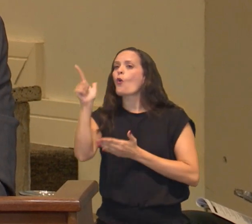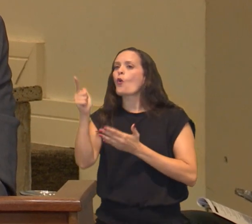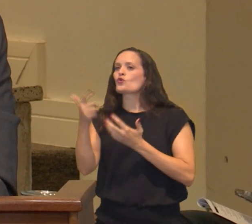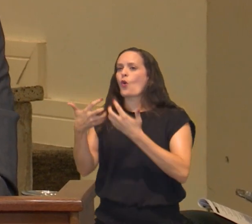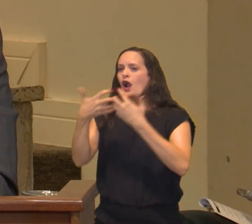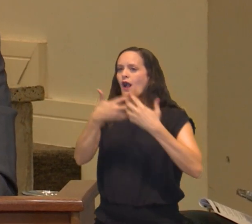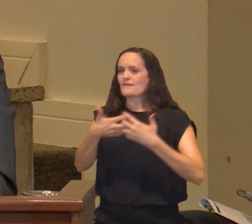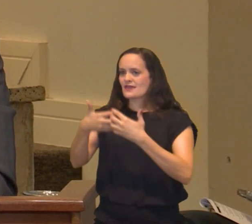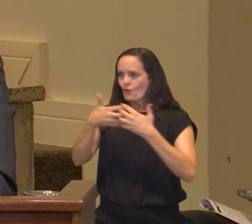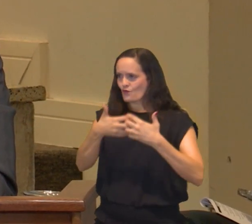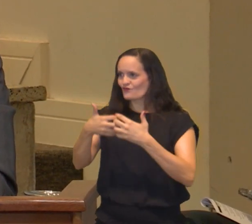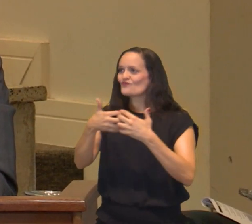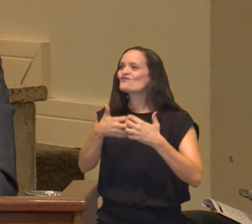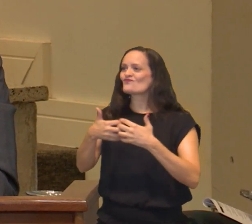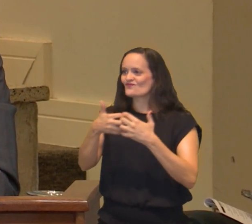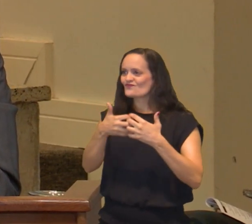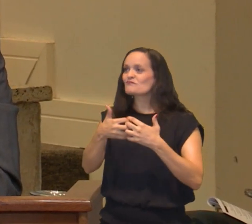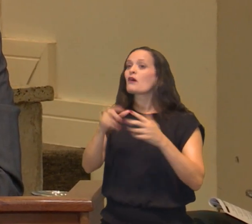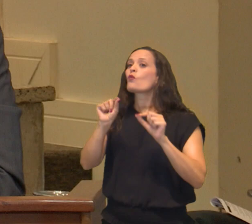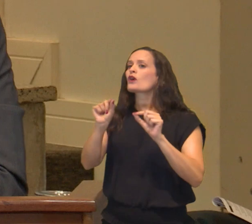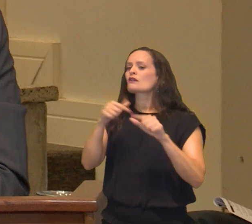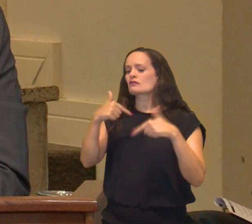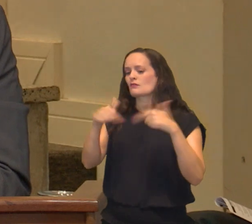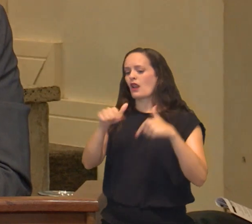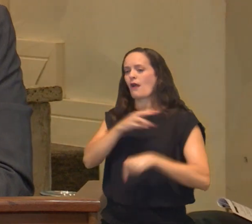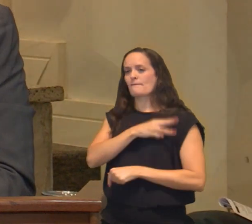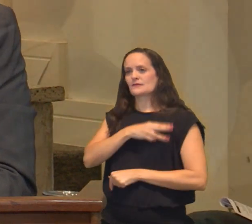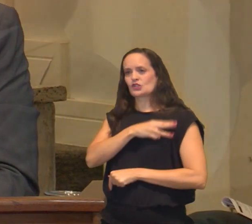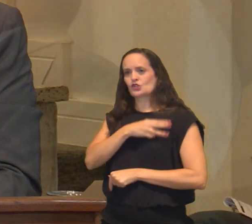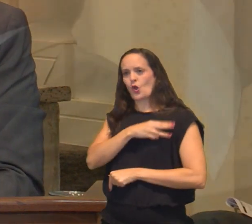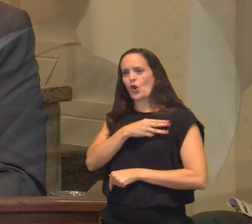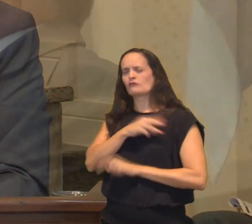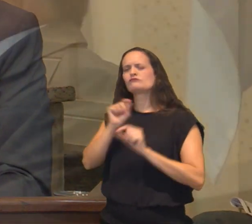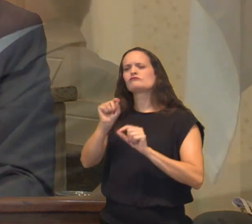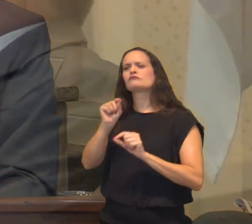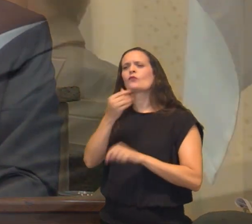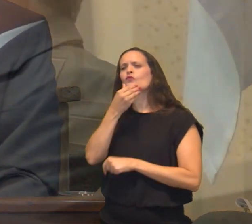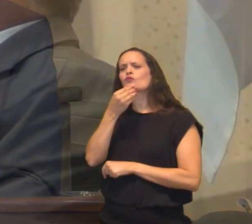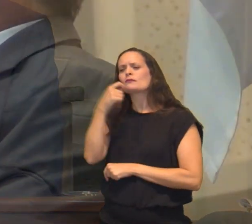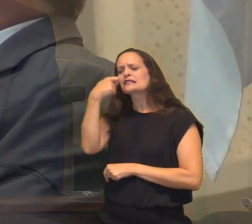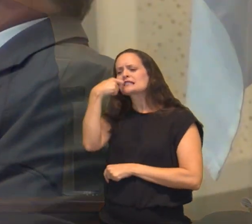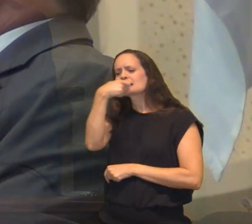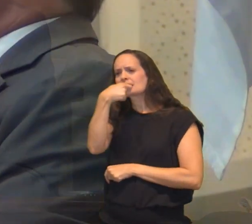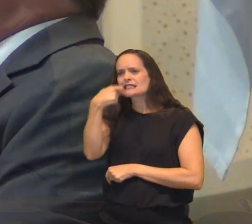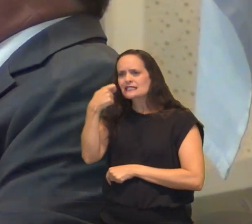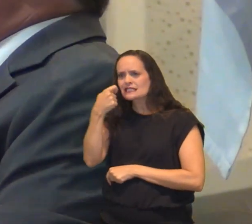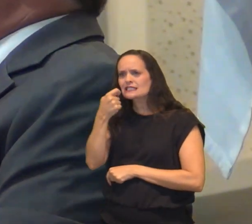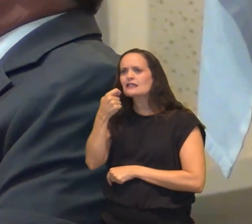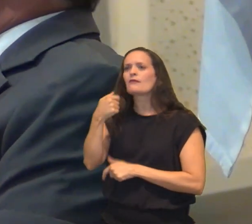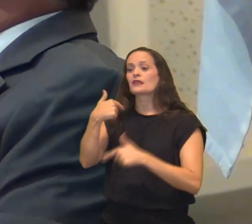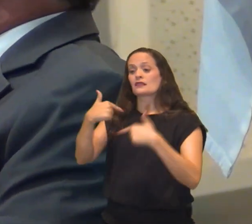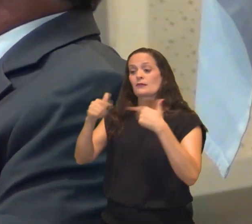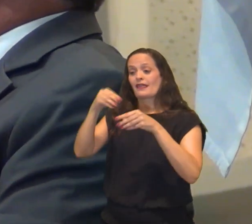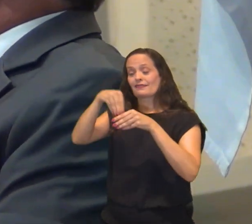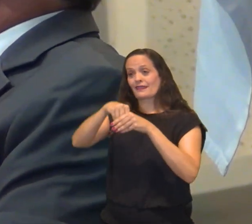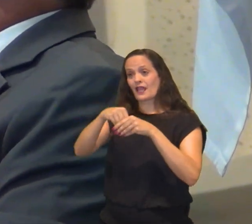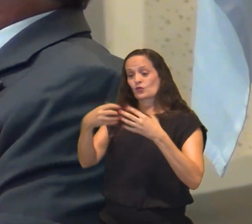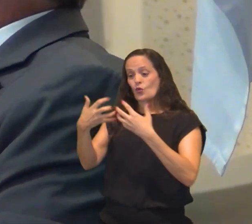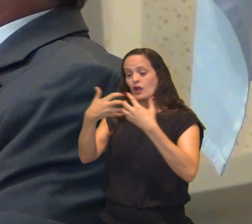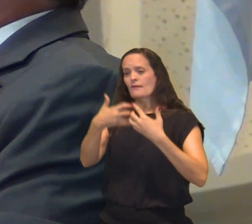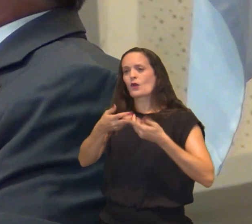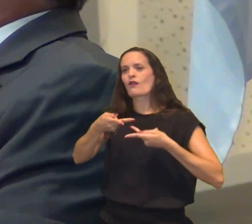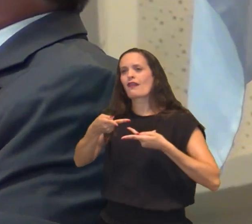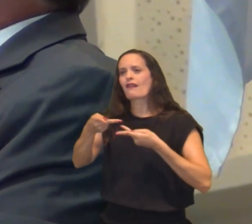Esta carreta leva os nossos dentistas para as comunidades que não são alcançadas pela